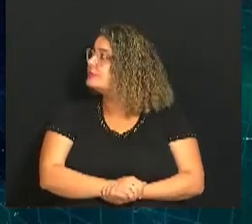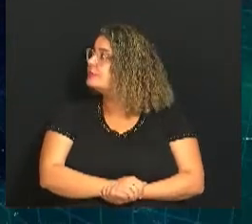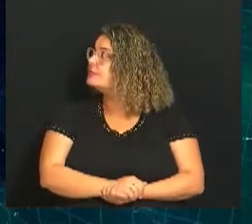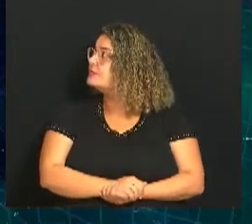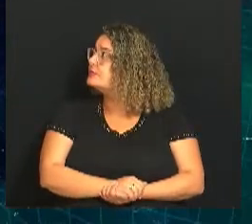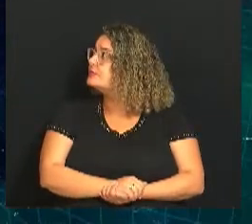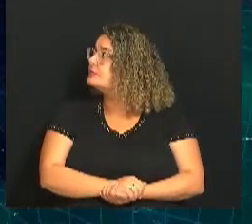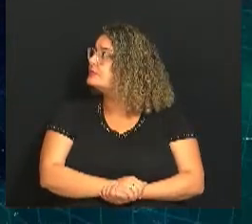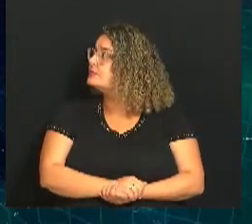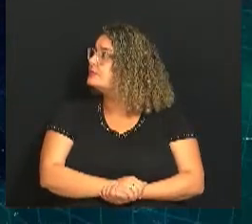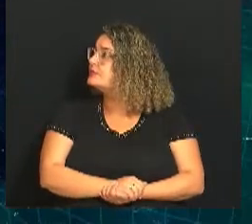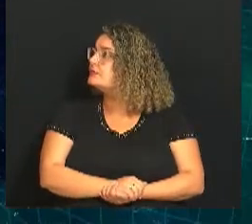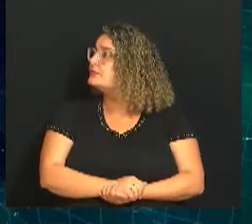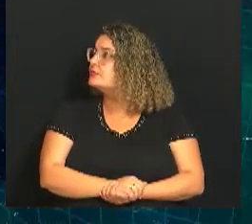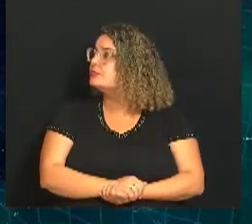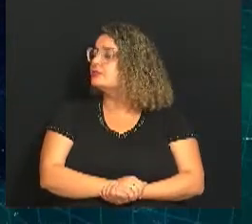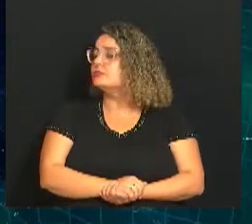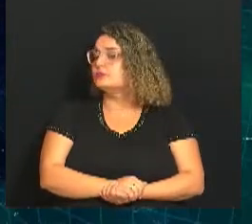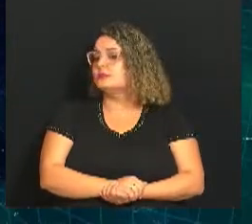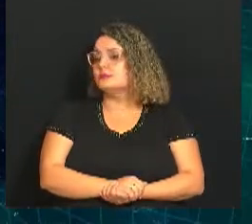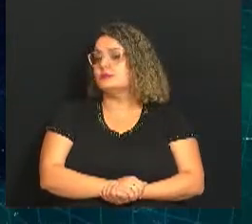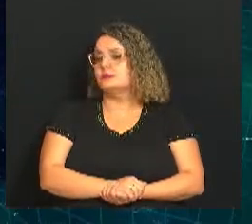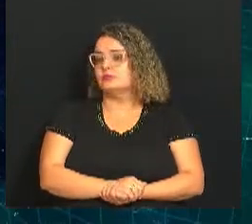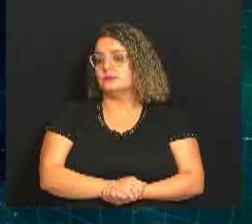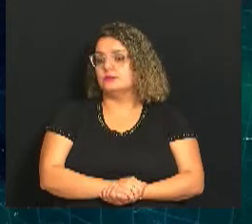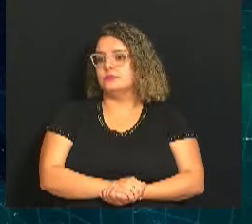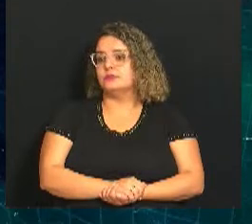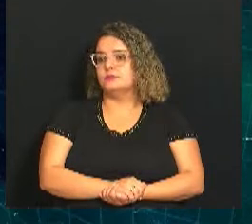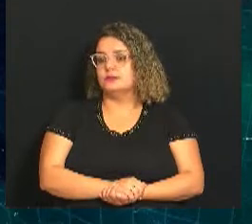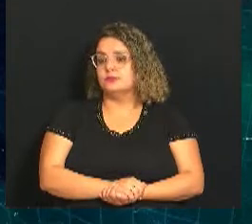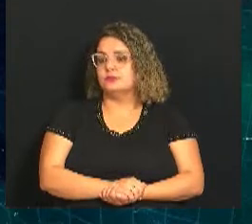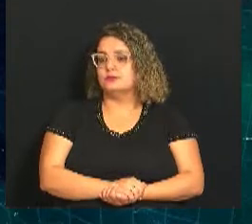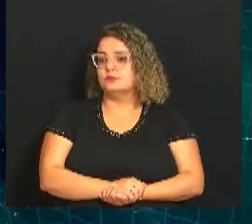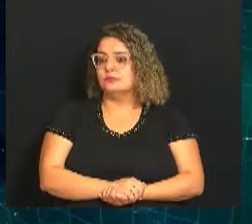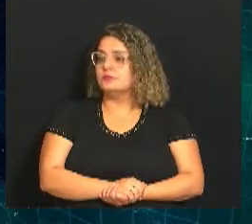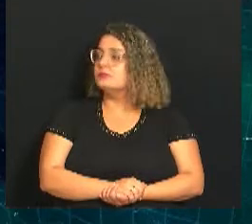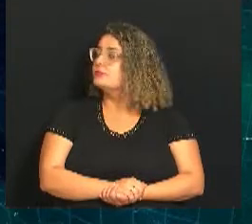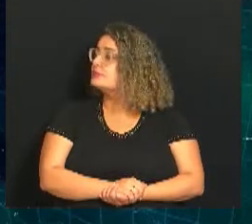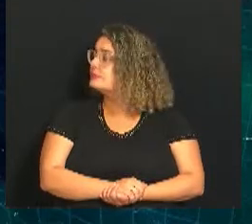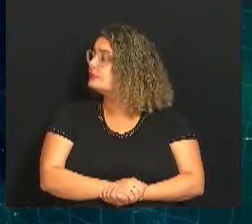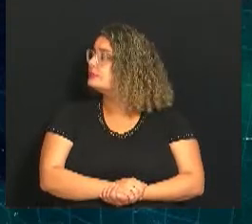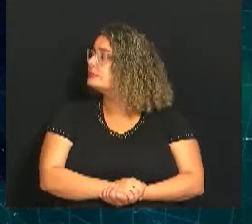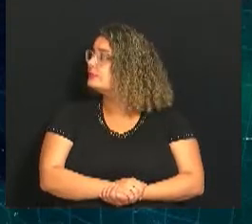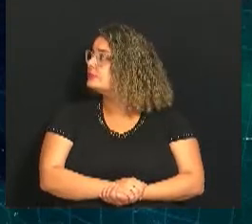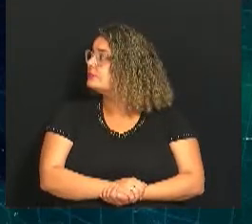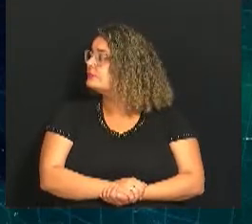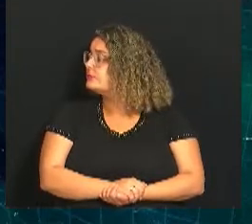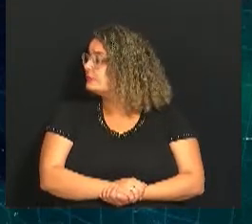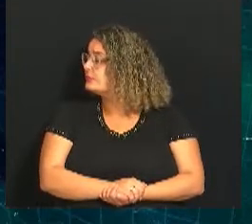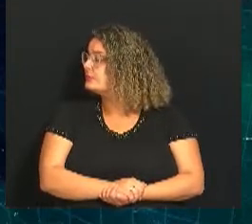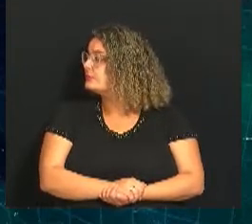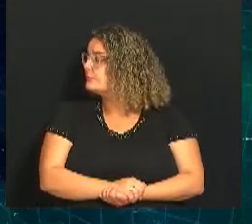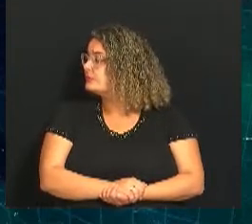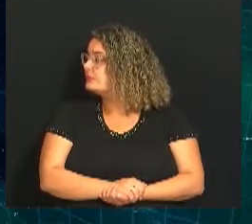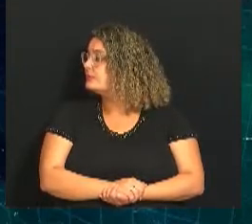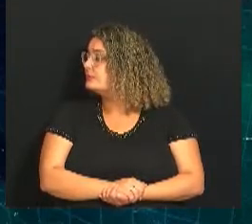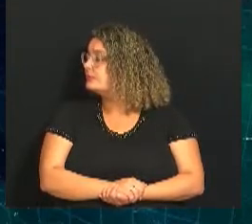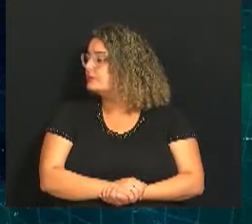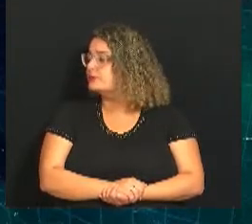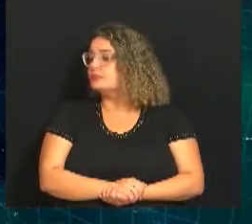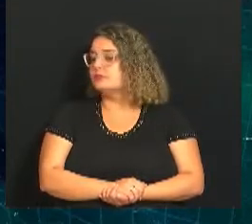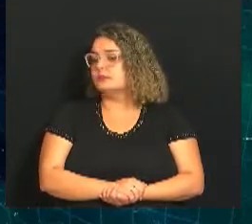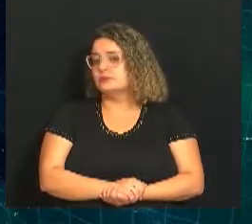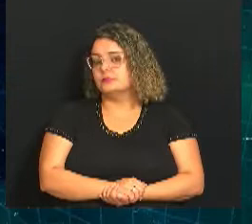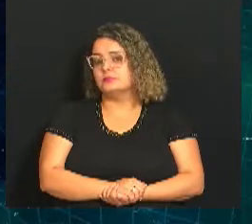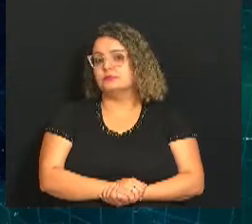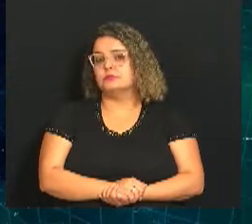875, Indaiatuba 844, Hortolândia 796, Valinhos 452,